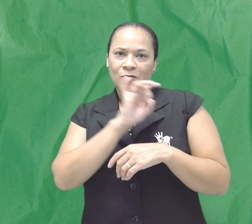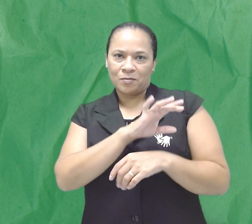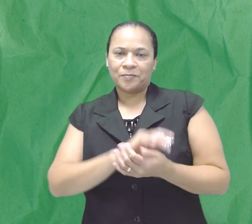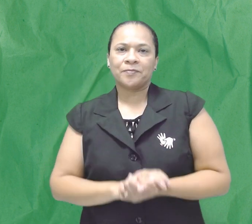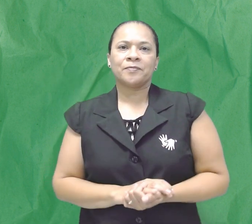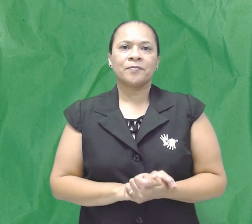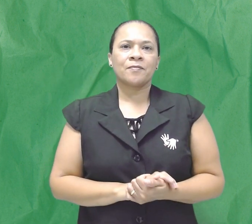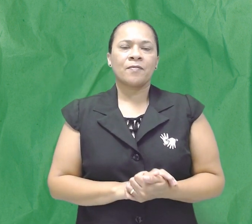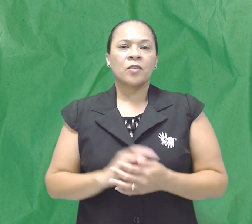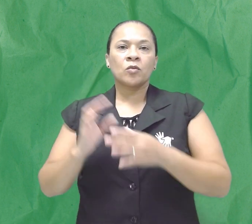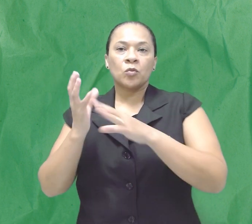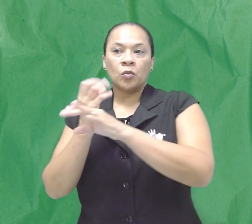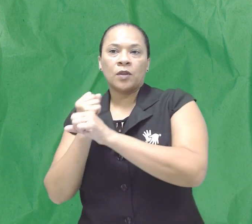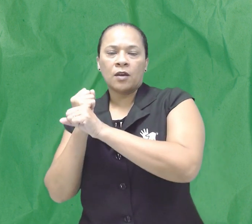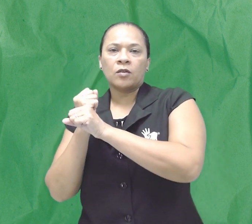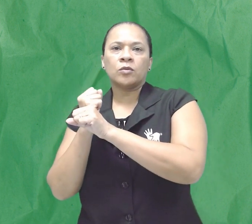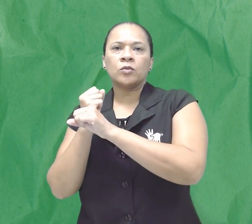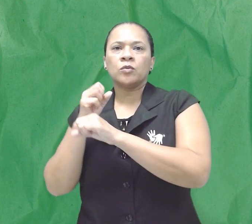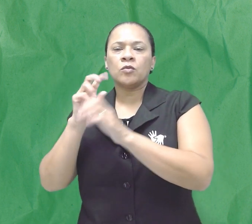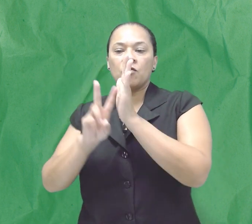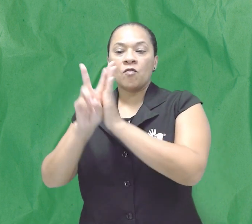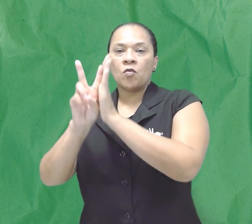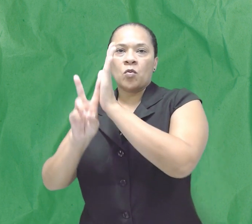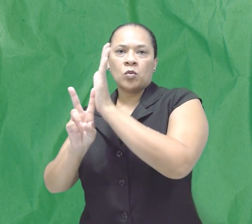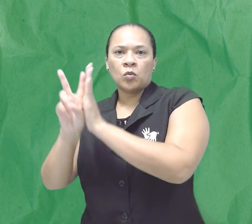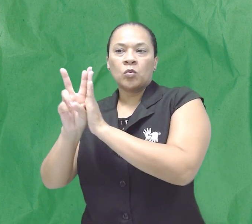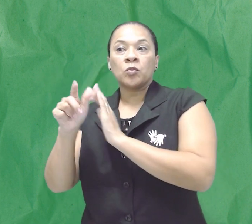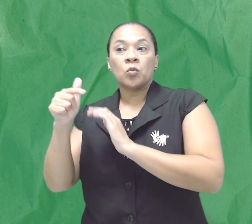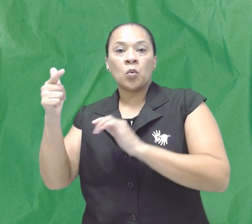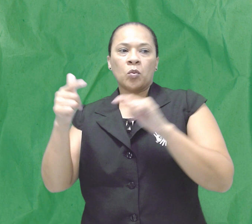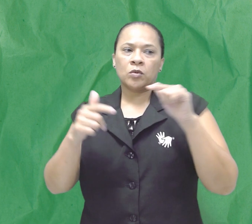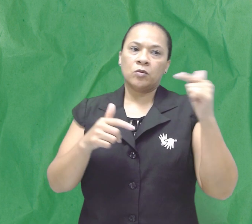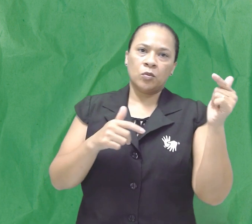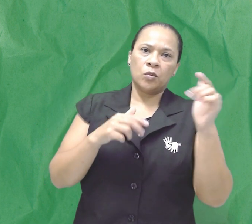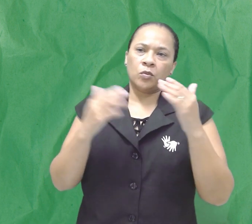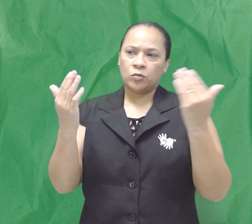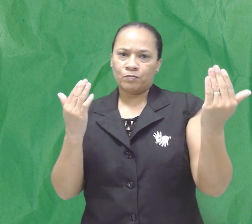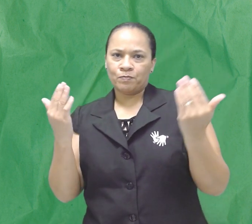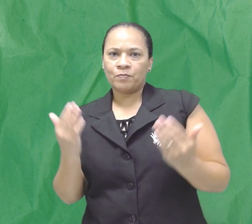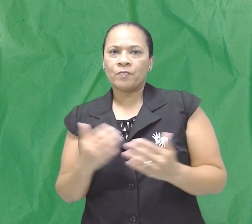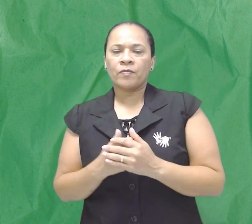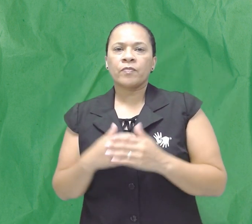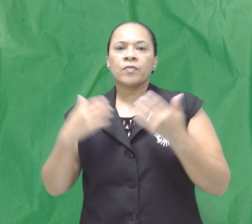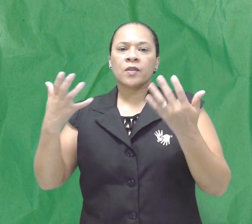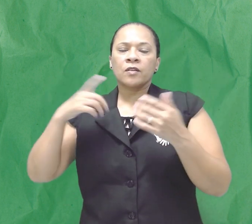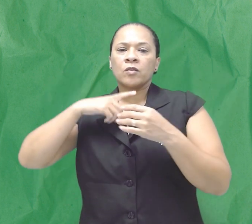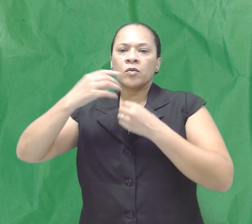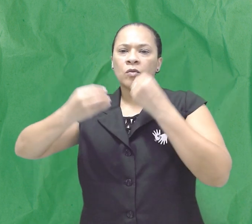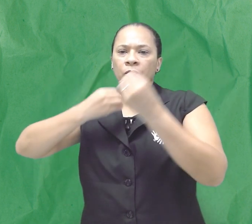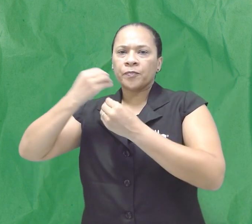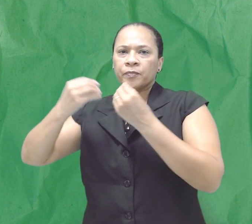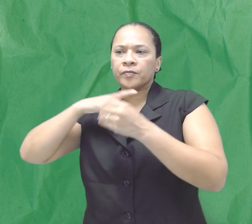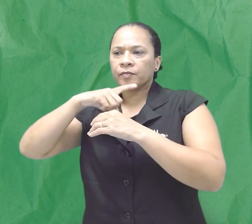conhecimento da concentração e do volume do outro, tá? Então, a partir do ponto estequiométrico e